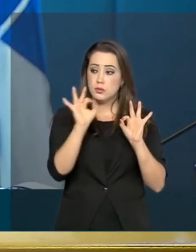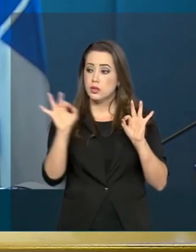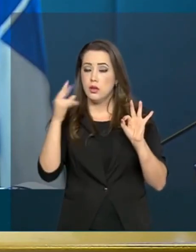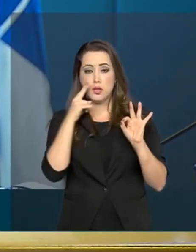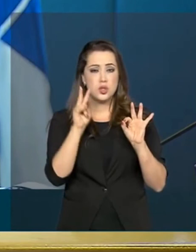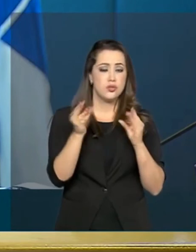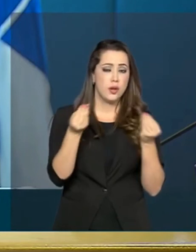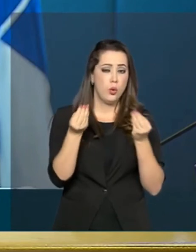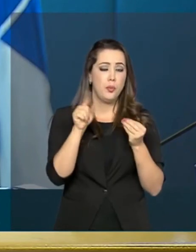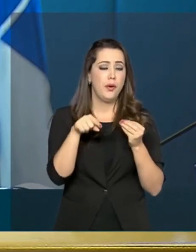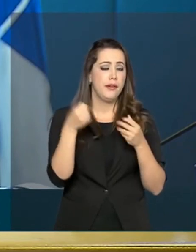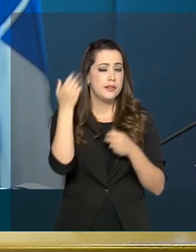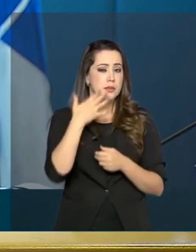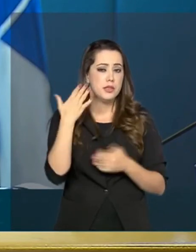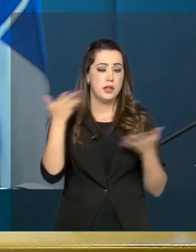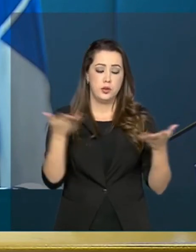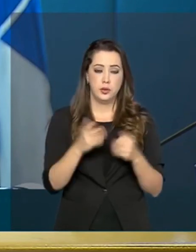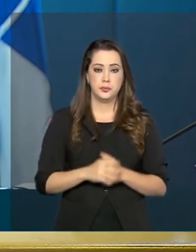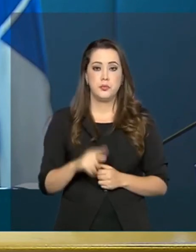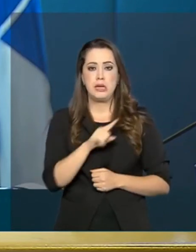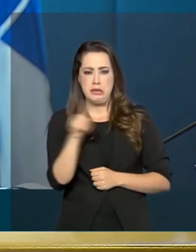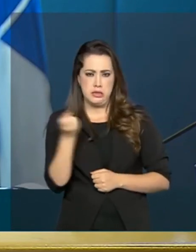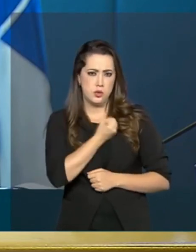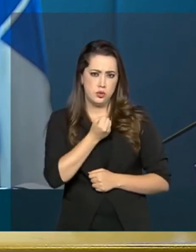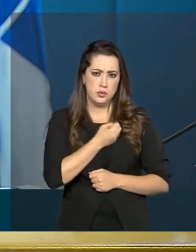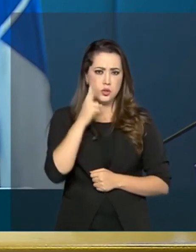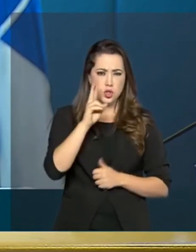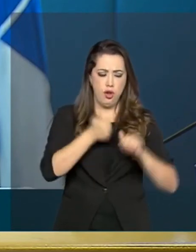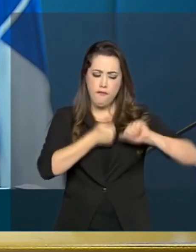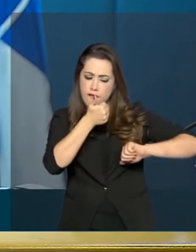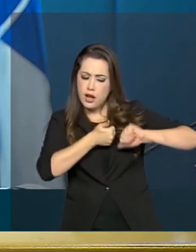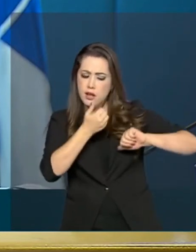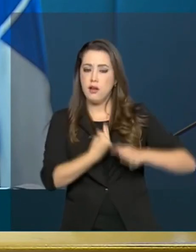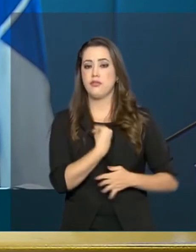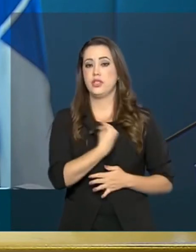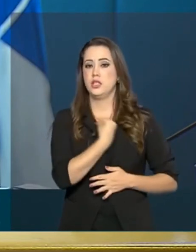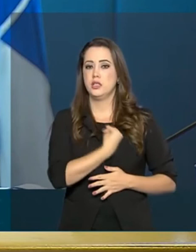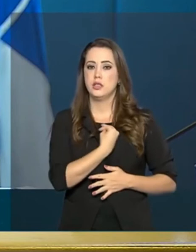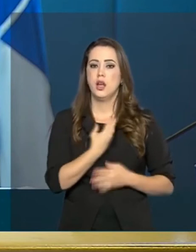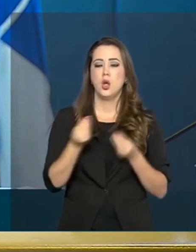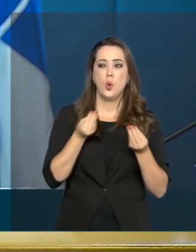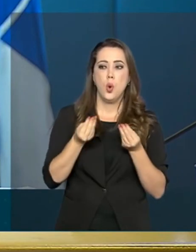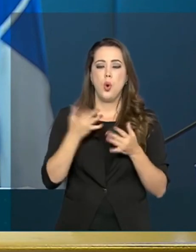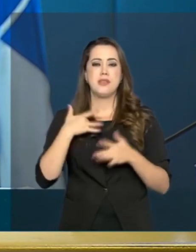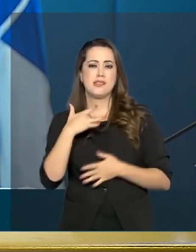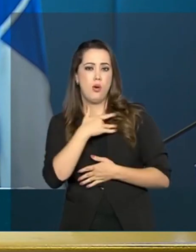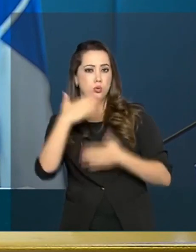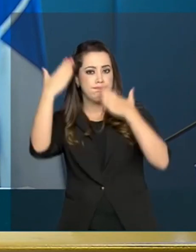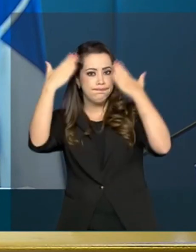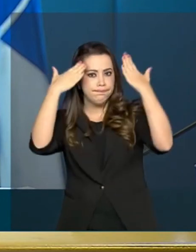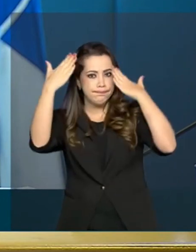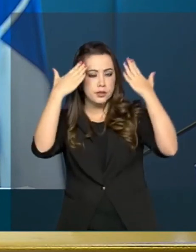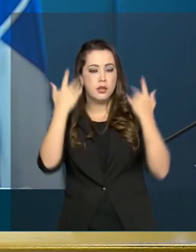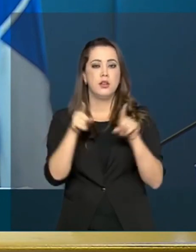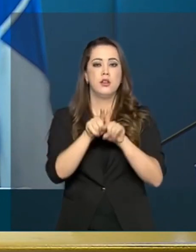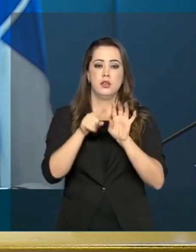profissionais? Para que nós possamos, a partir desses dados de qualidade de vida, da avaliação do capital mental através de indicadores